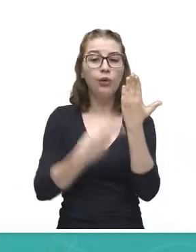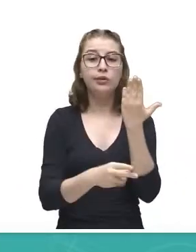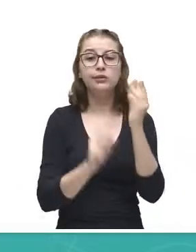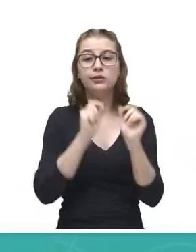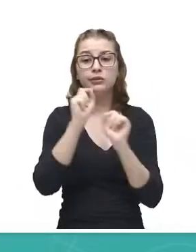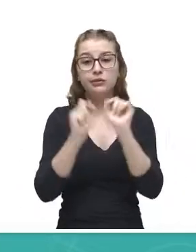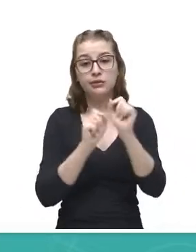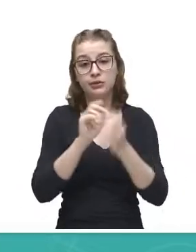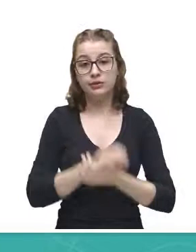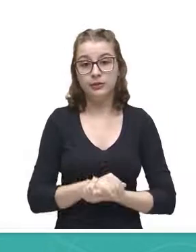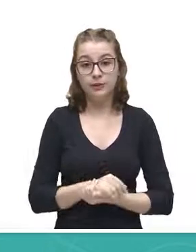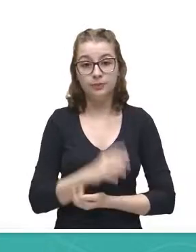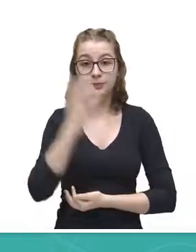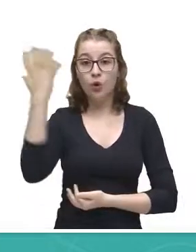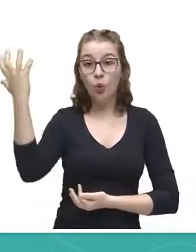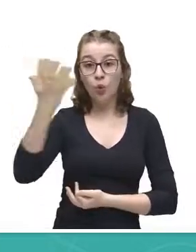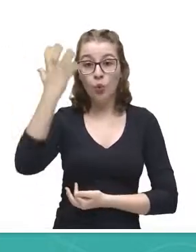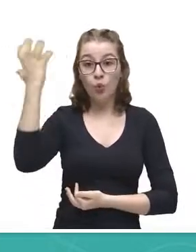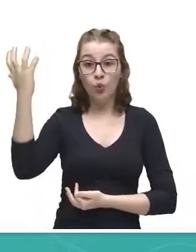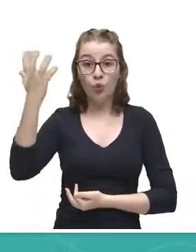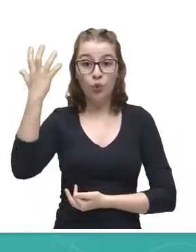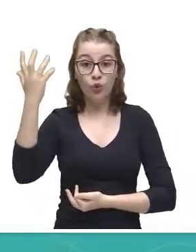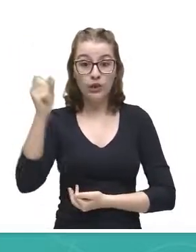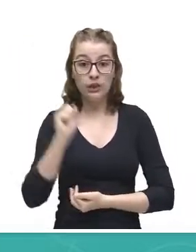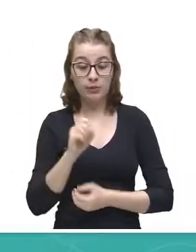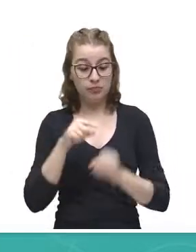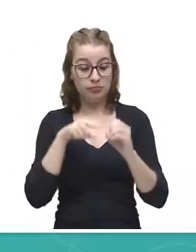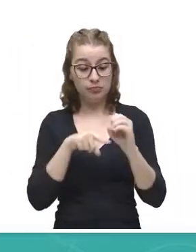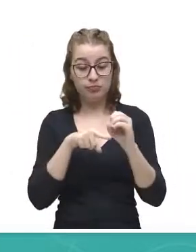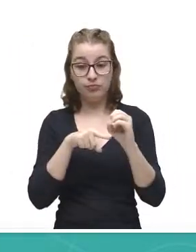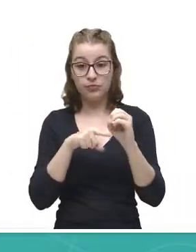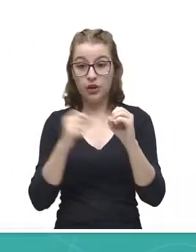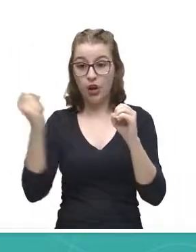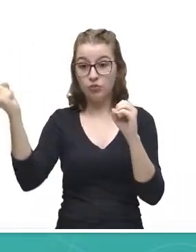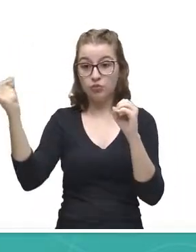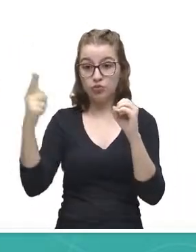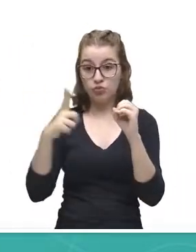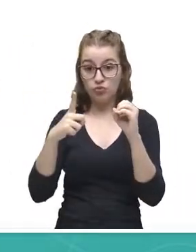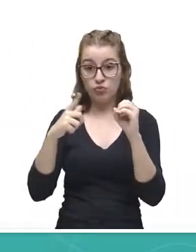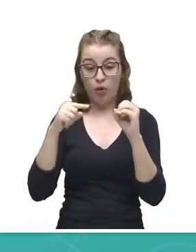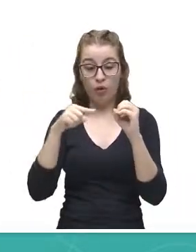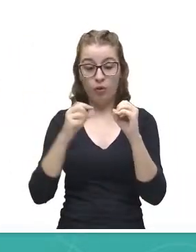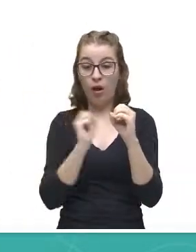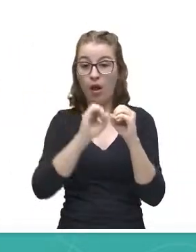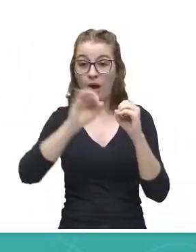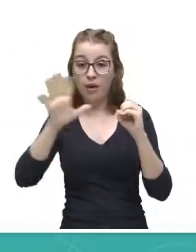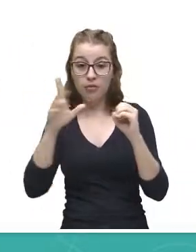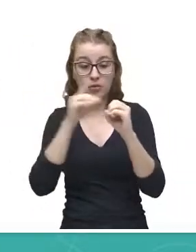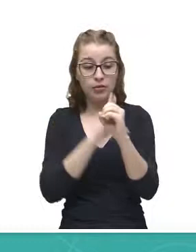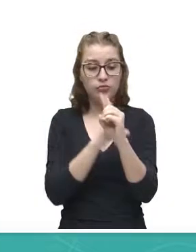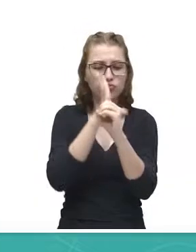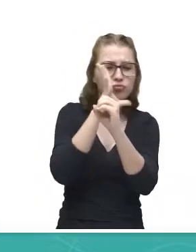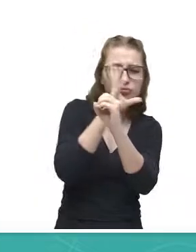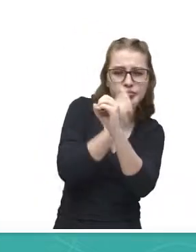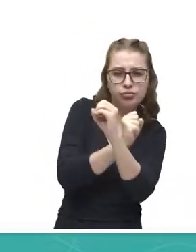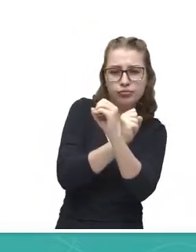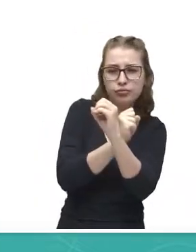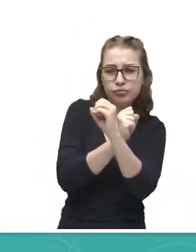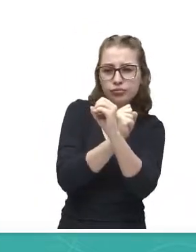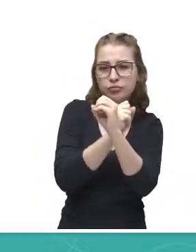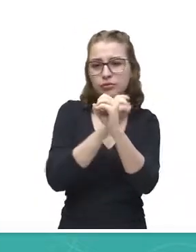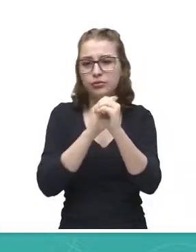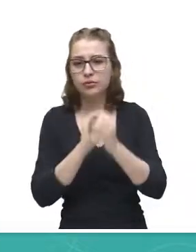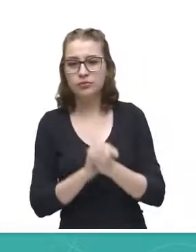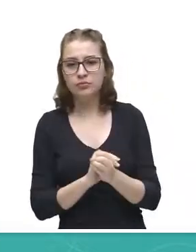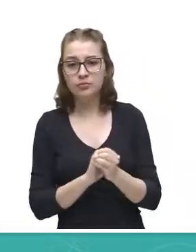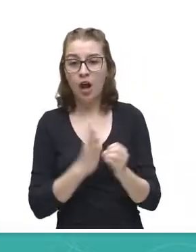né? Porque não ia mais girar, uma parte só ia ficar no sol e a outra parte ia ficar só no escuro, né? Com a claridade, outra na escuridão. A